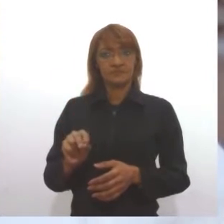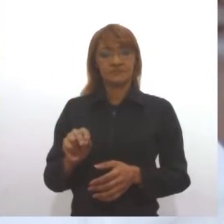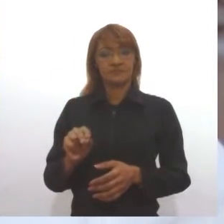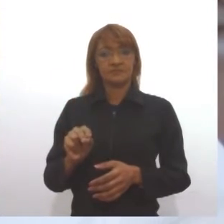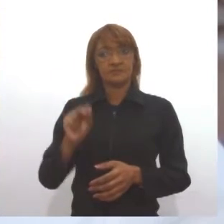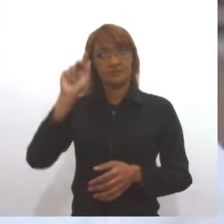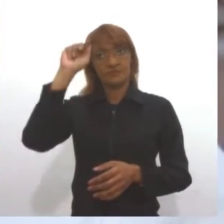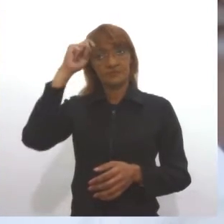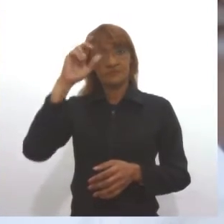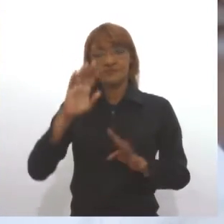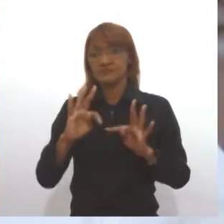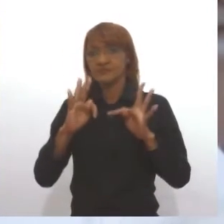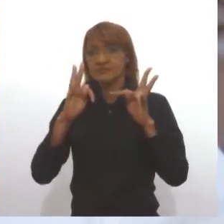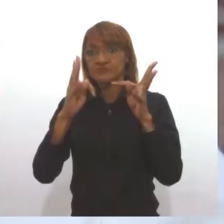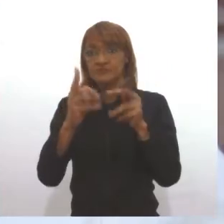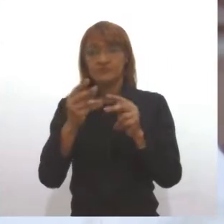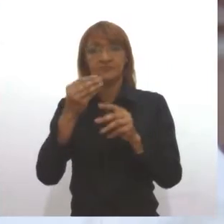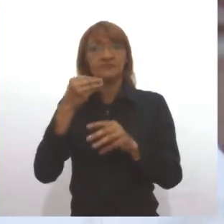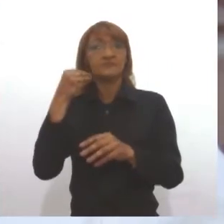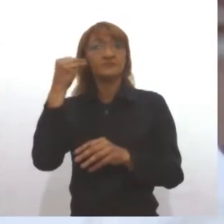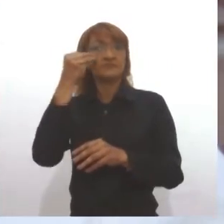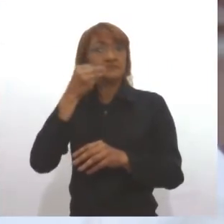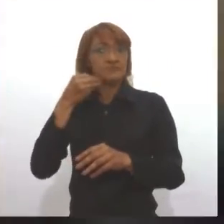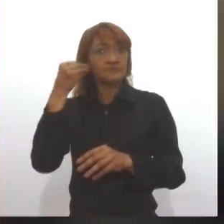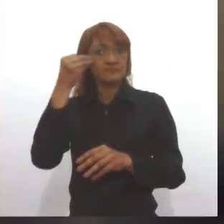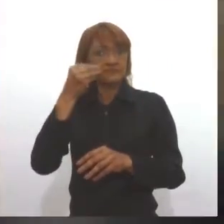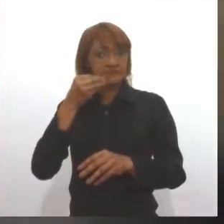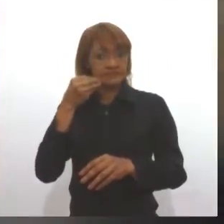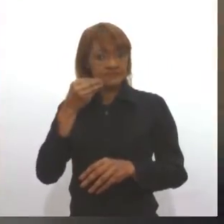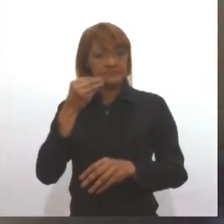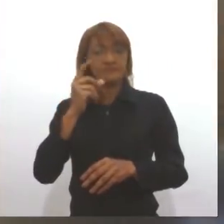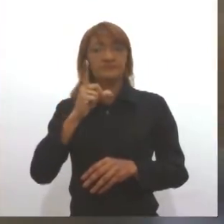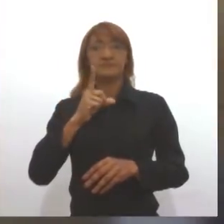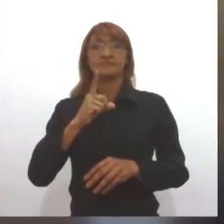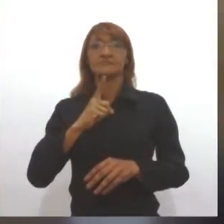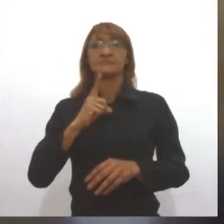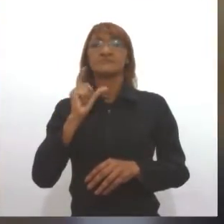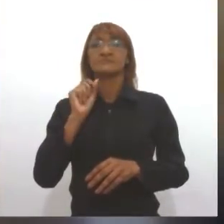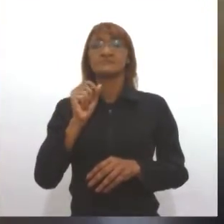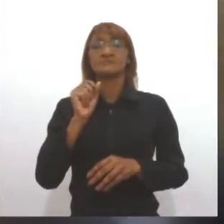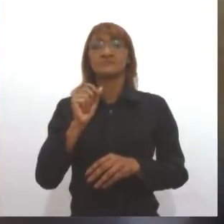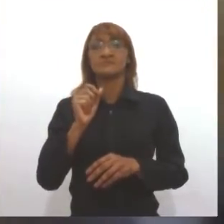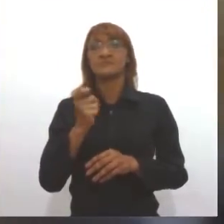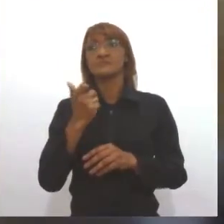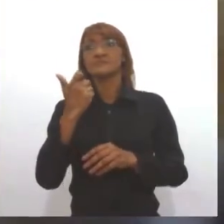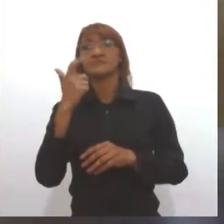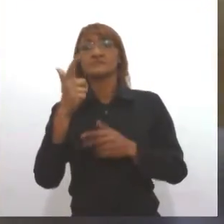que vão comprovar a existência de um algo para além